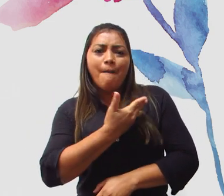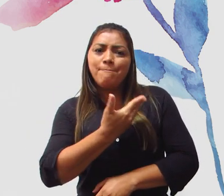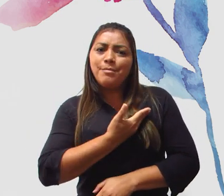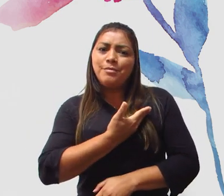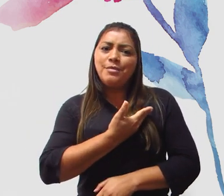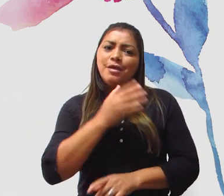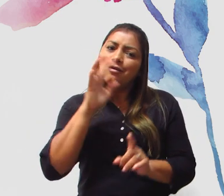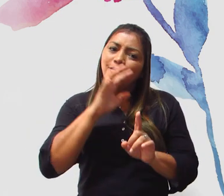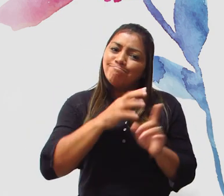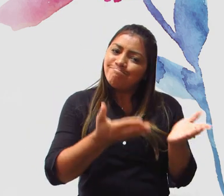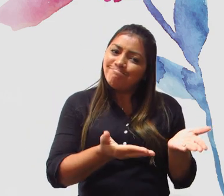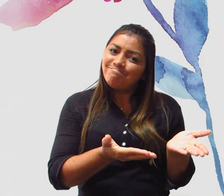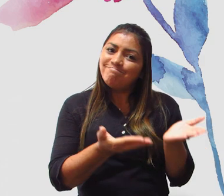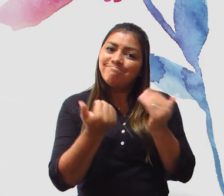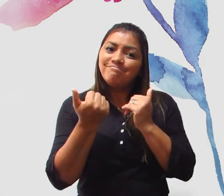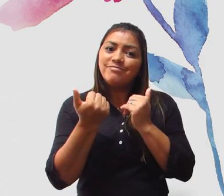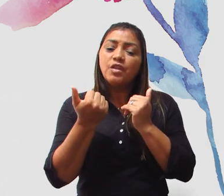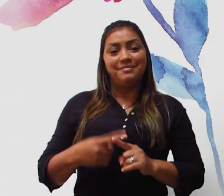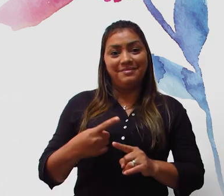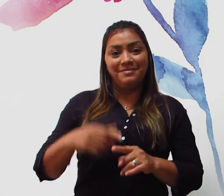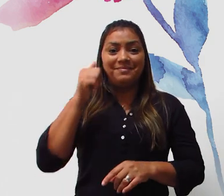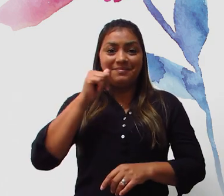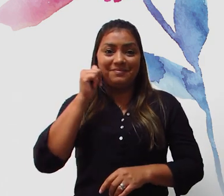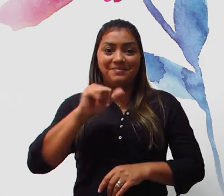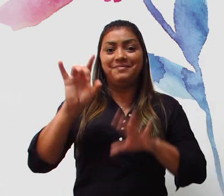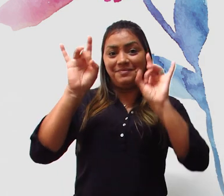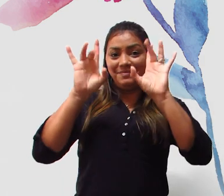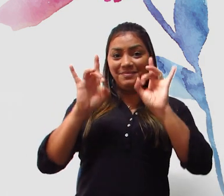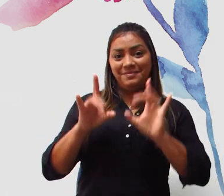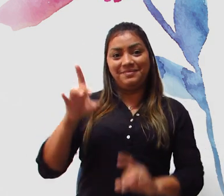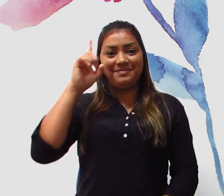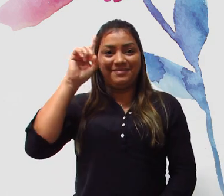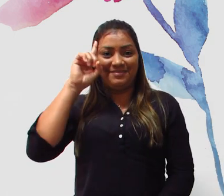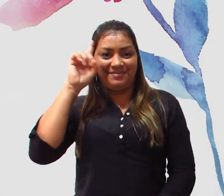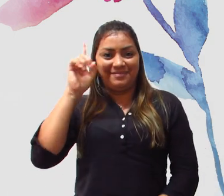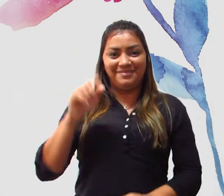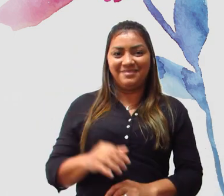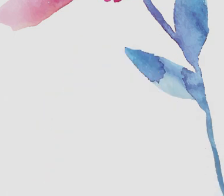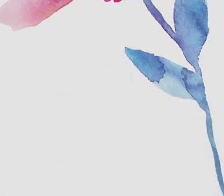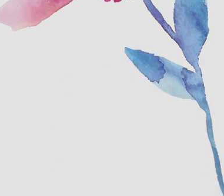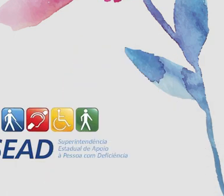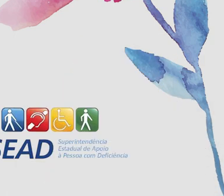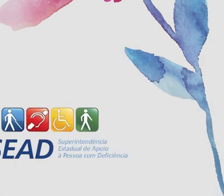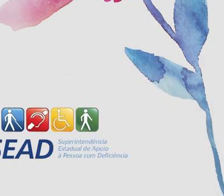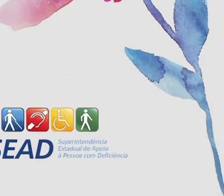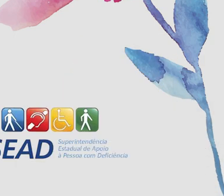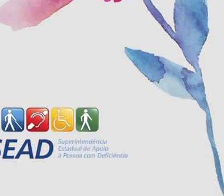seu redor a realizar a prevenção junto com você, porque o Dia da Mulher é todo dia.